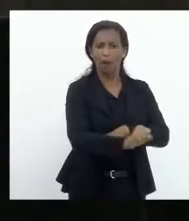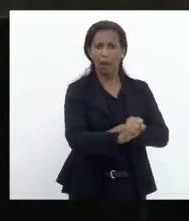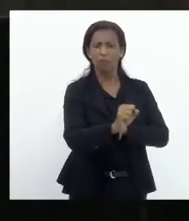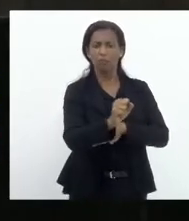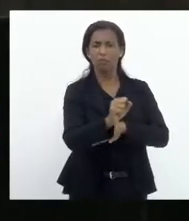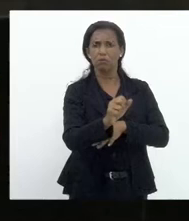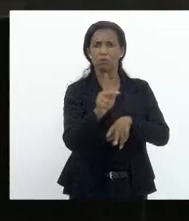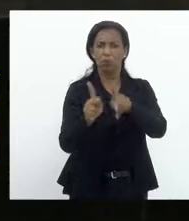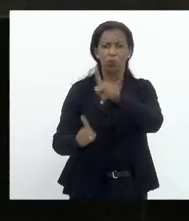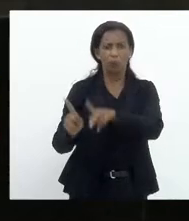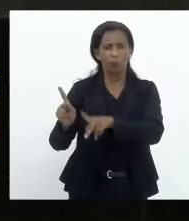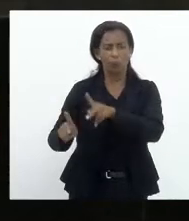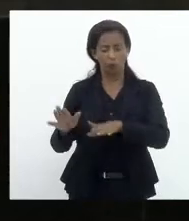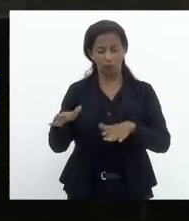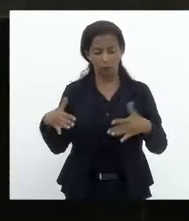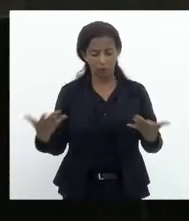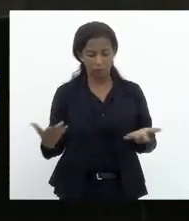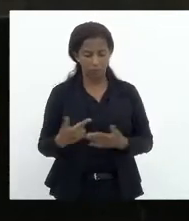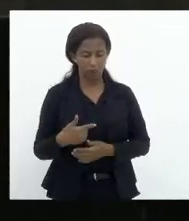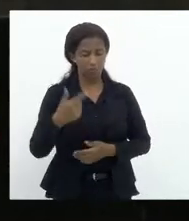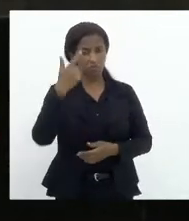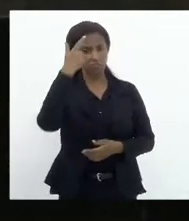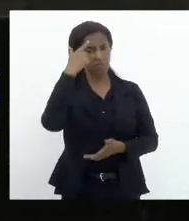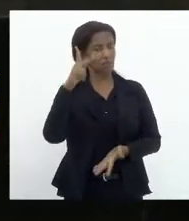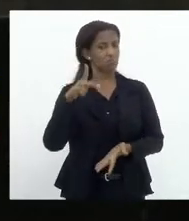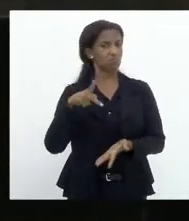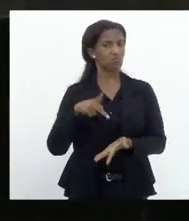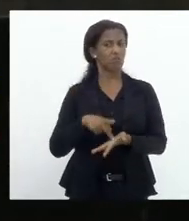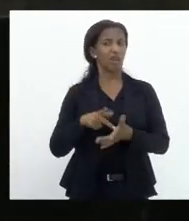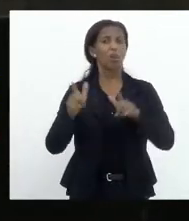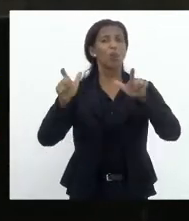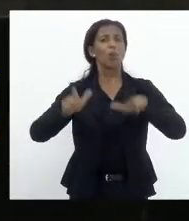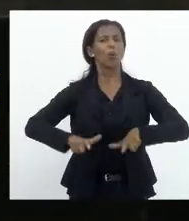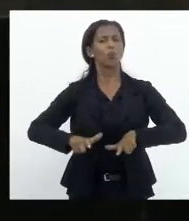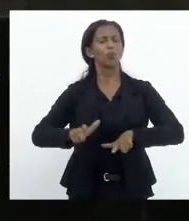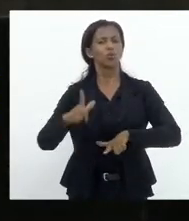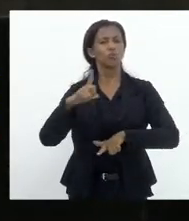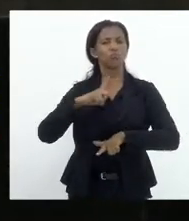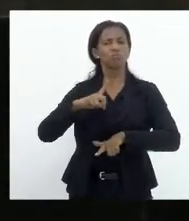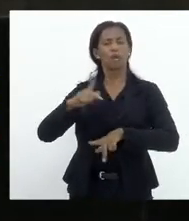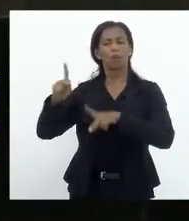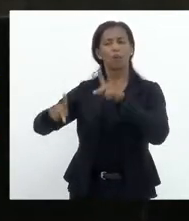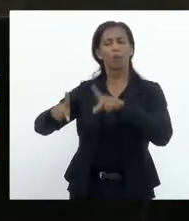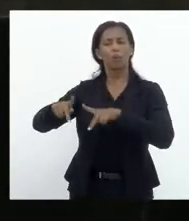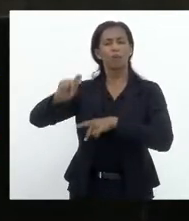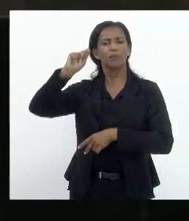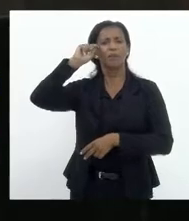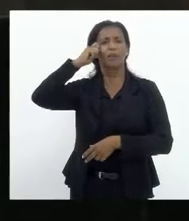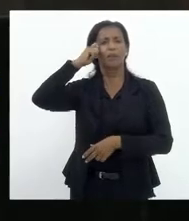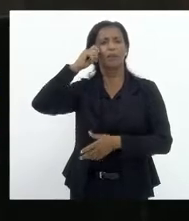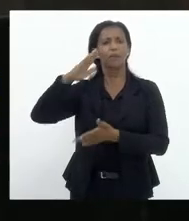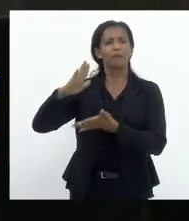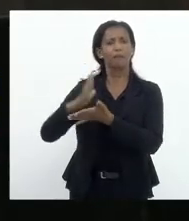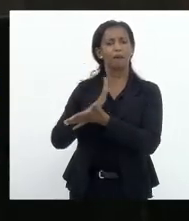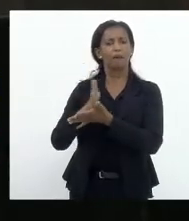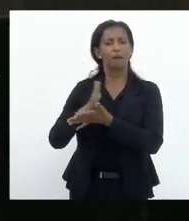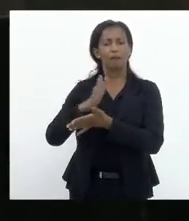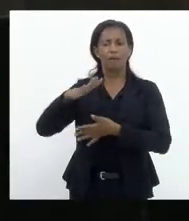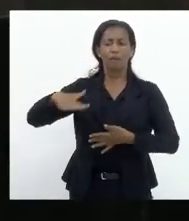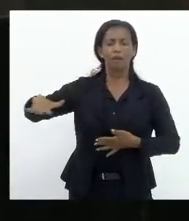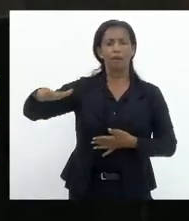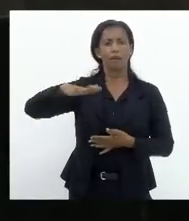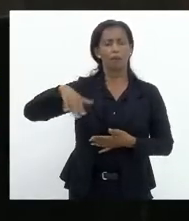povo afinal quando a gente pensa né a realidade de onde está a população negra que a maioria da população